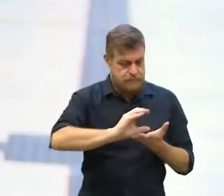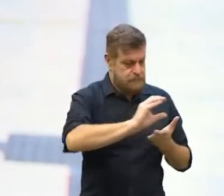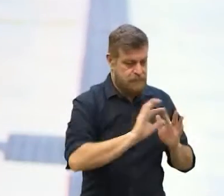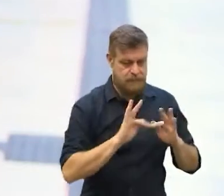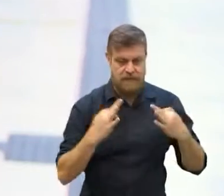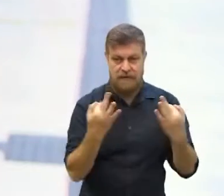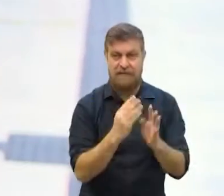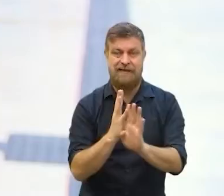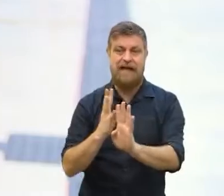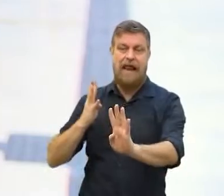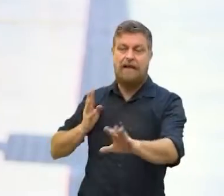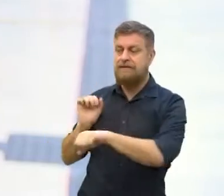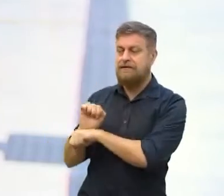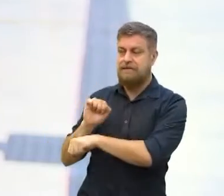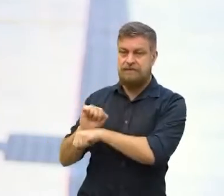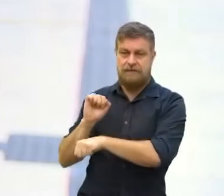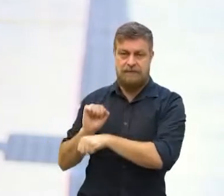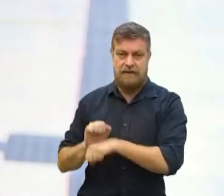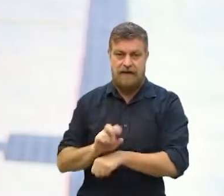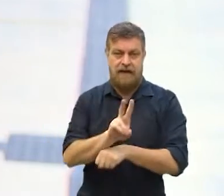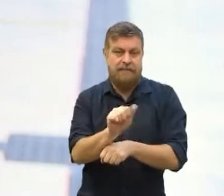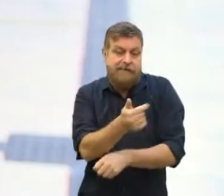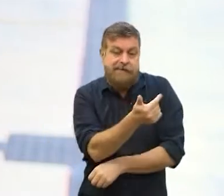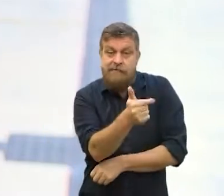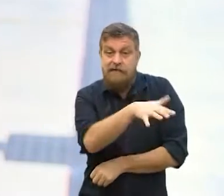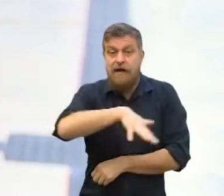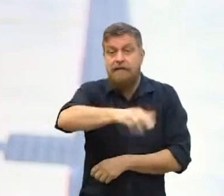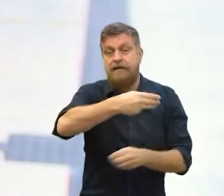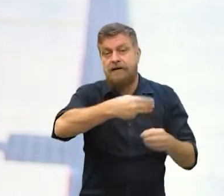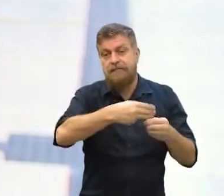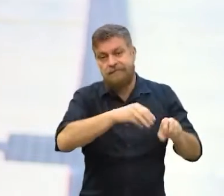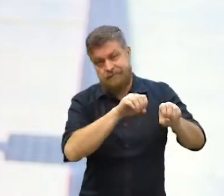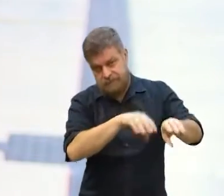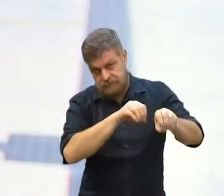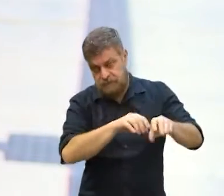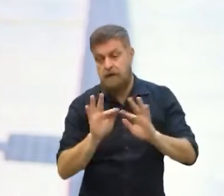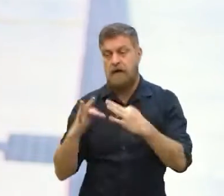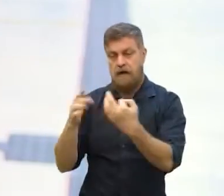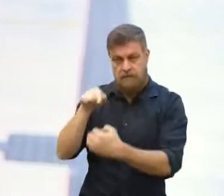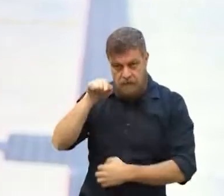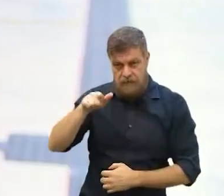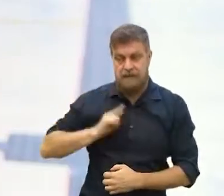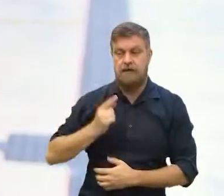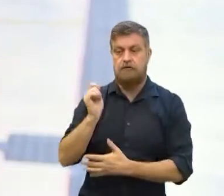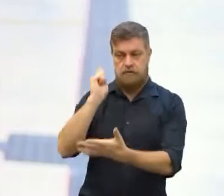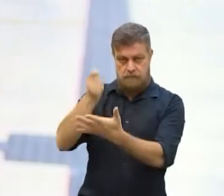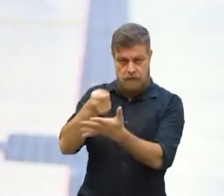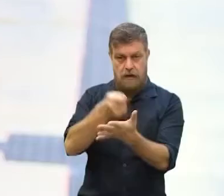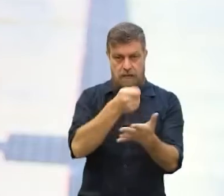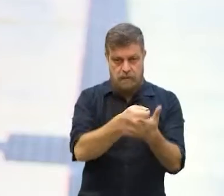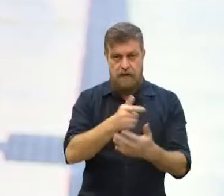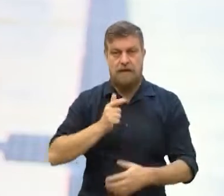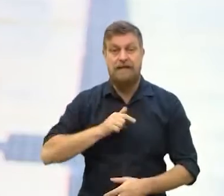todas as famílias que estão na lista de espera por uma vaga na rede municipal de ensino. Assim, essas famílias vão ter dinheiro